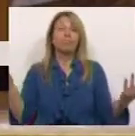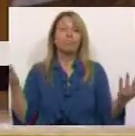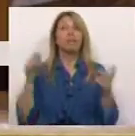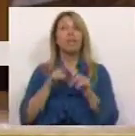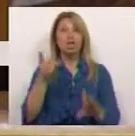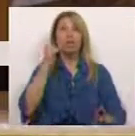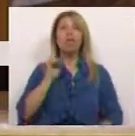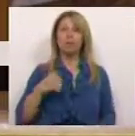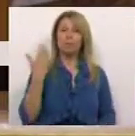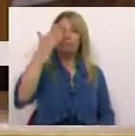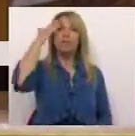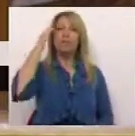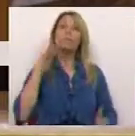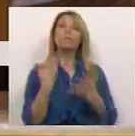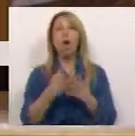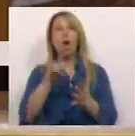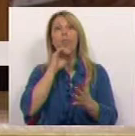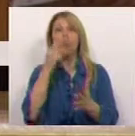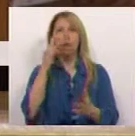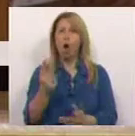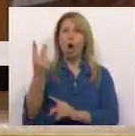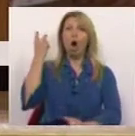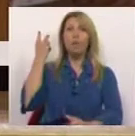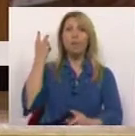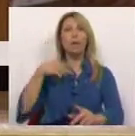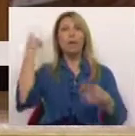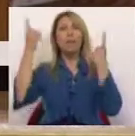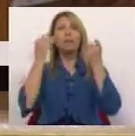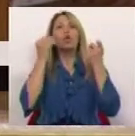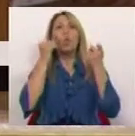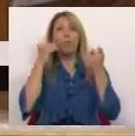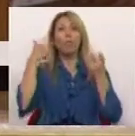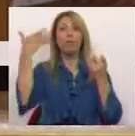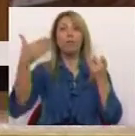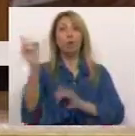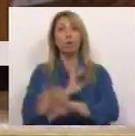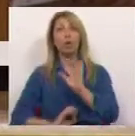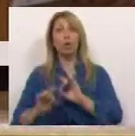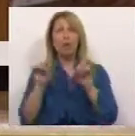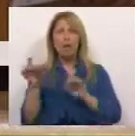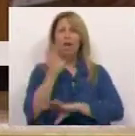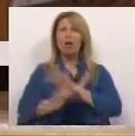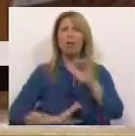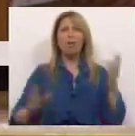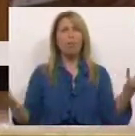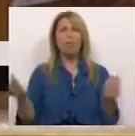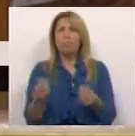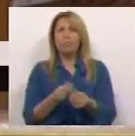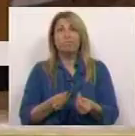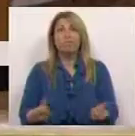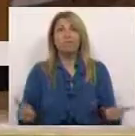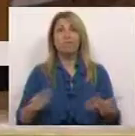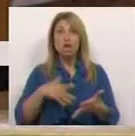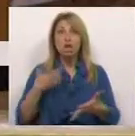data deveria constituir uma oportunidade para olhar para trás e repensar o futuro da Europa. Desta Europa desgastada e nada solidária,